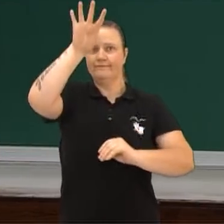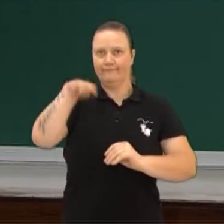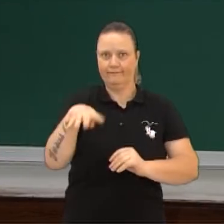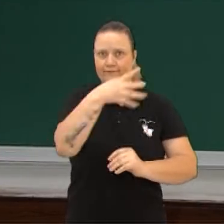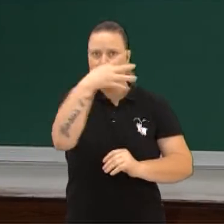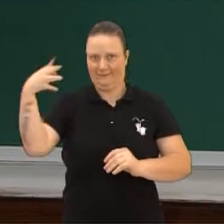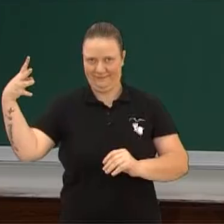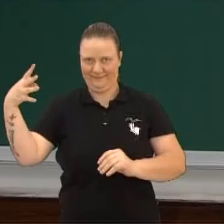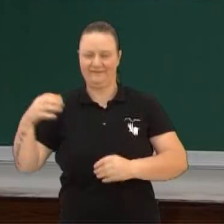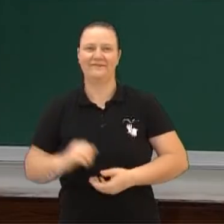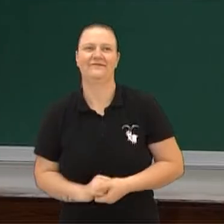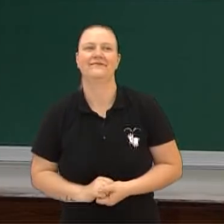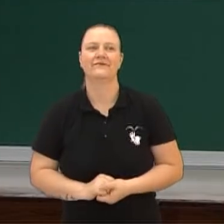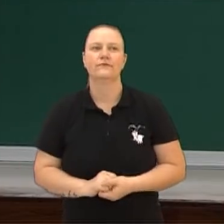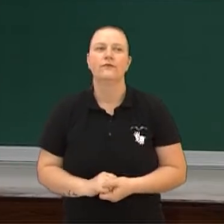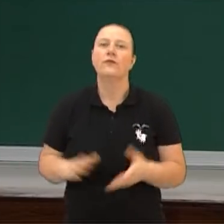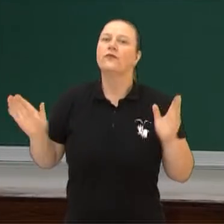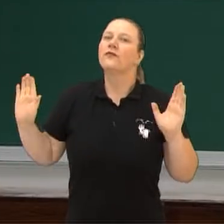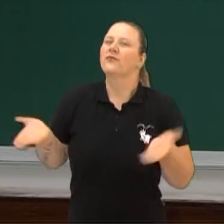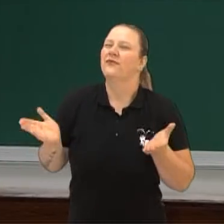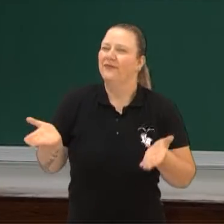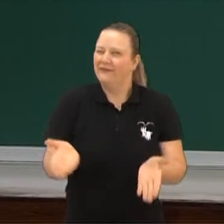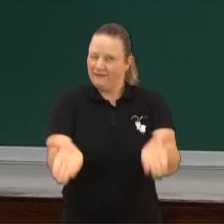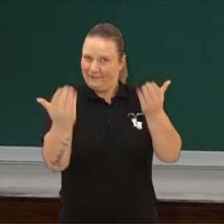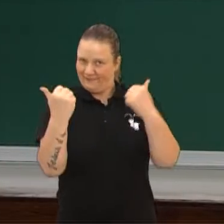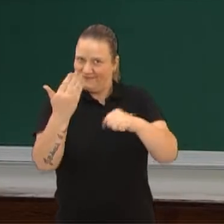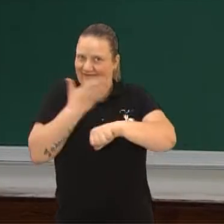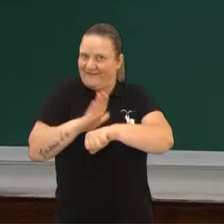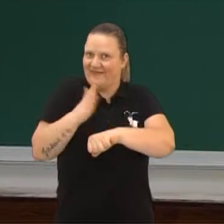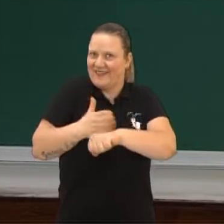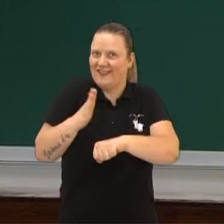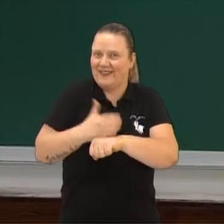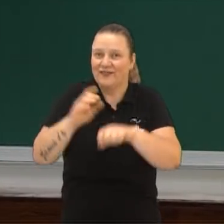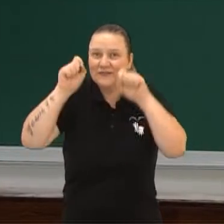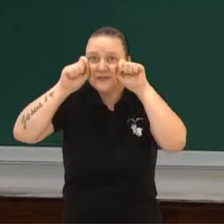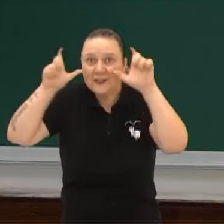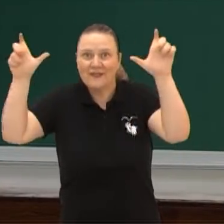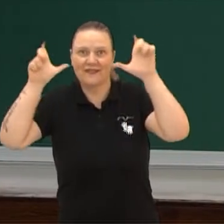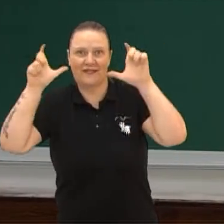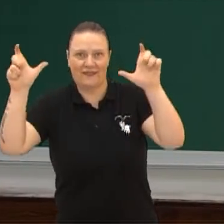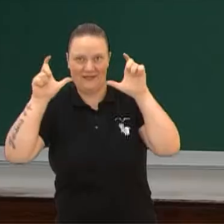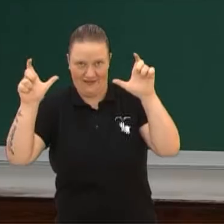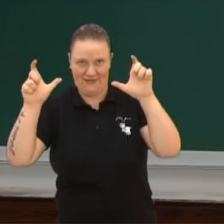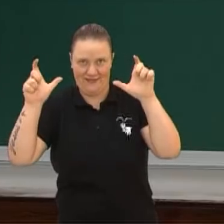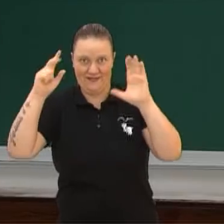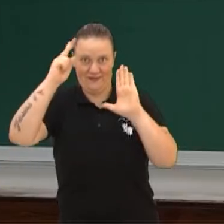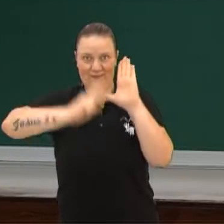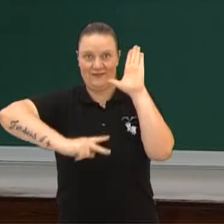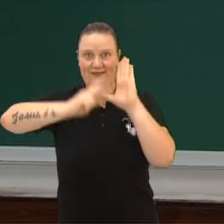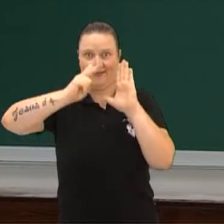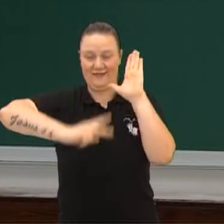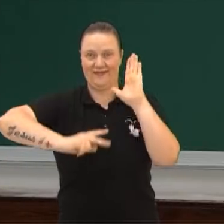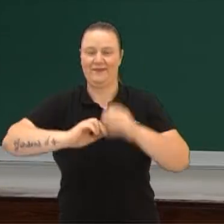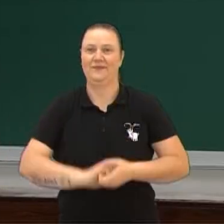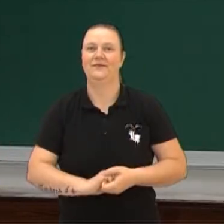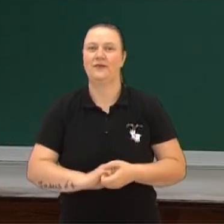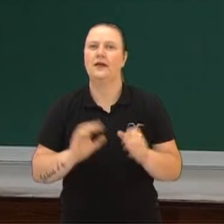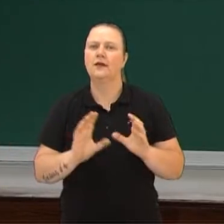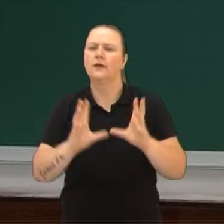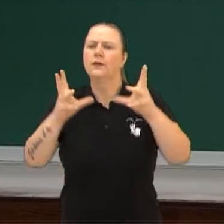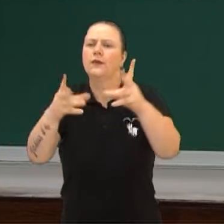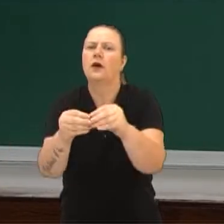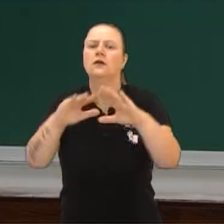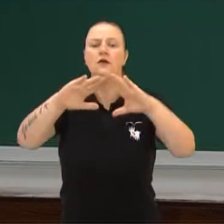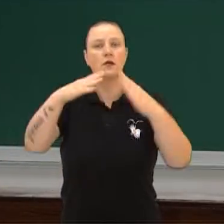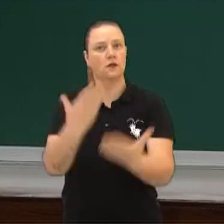da cidade também, tá bom? Então, vamos para um exercício? Presta bastante atenção que a professora vai ler ele para vocês. Todas as escolas